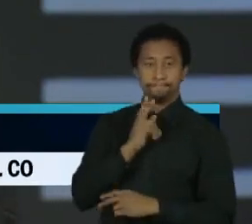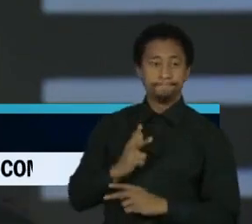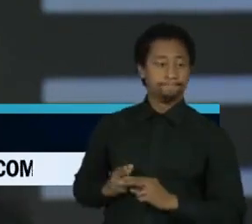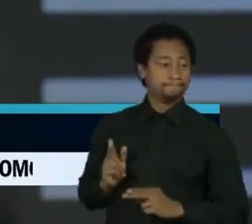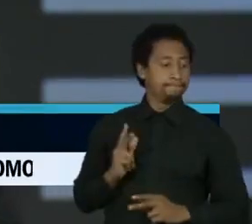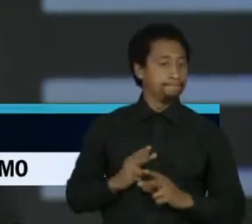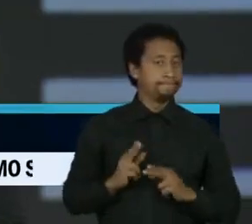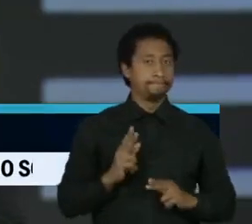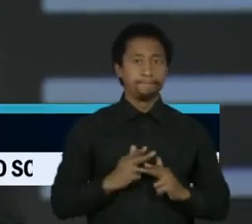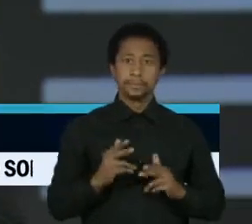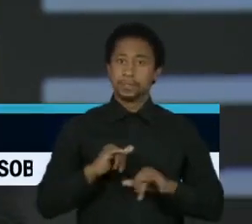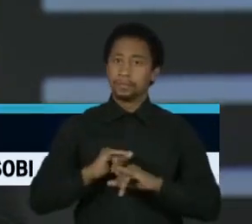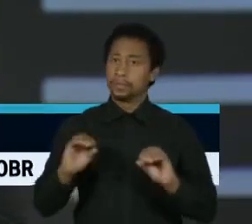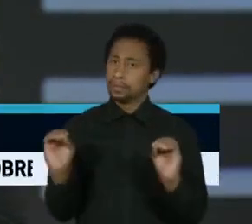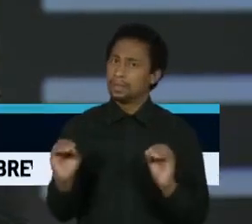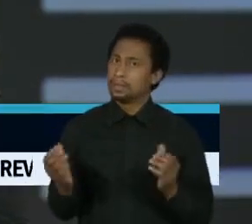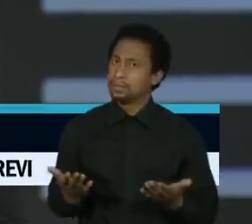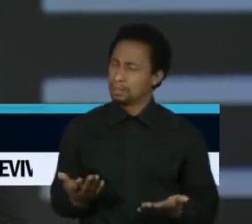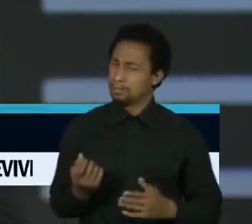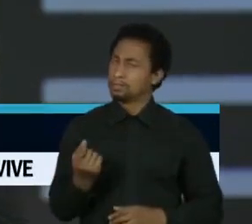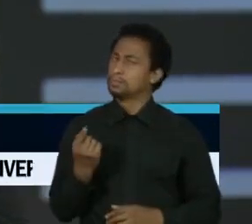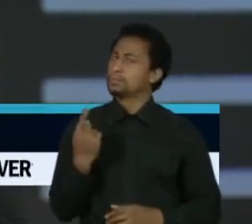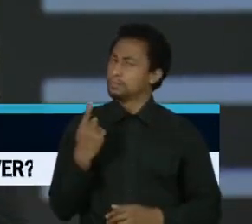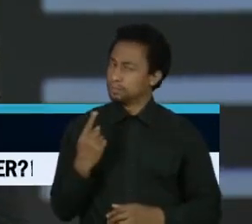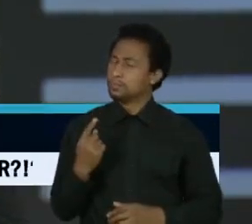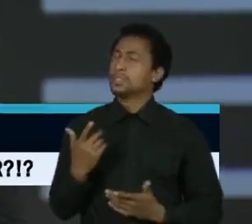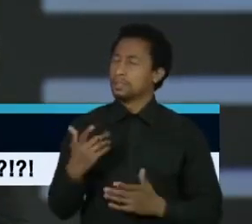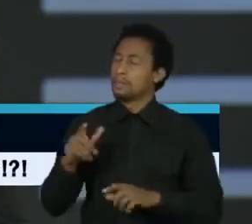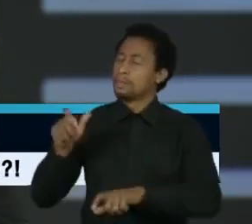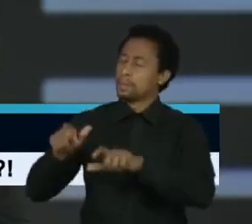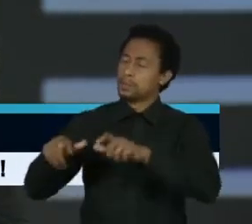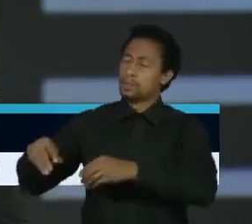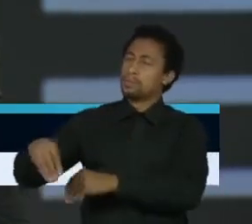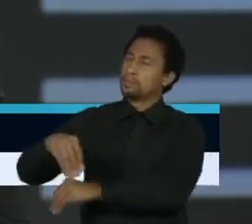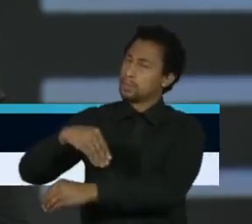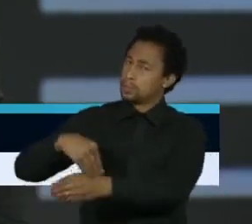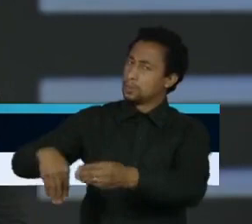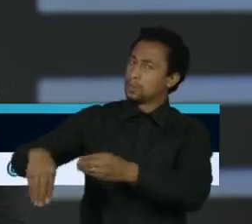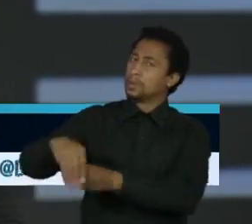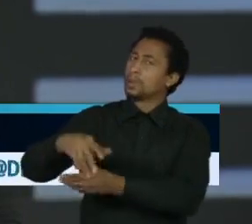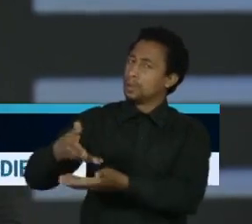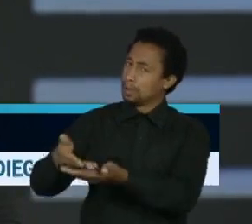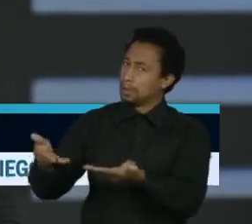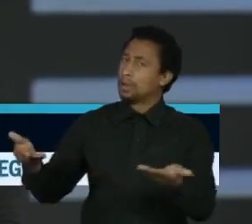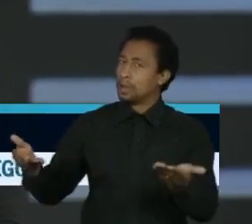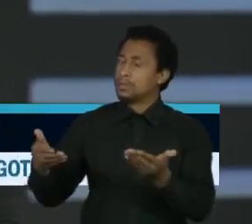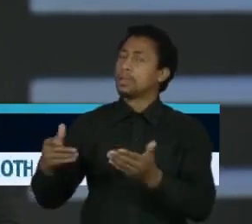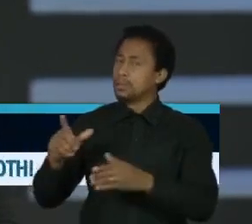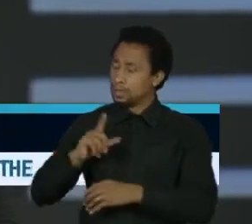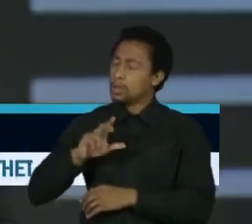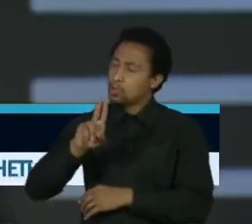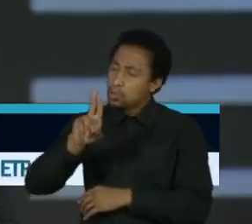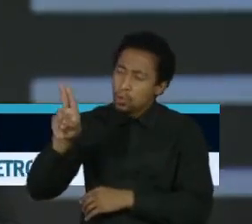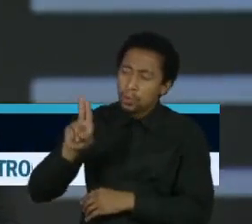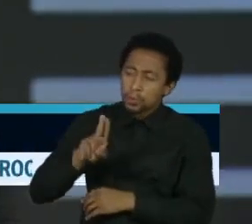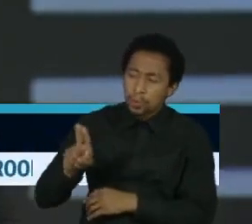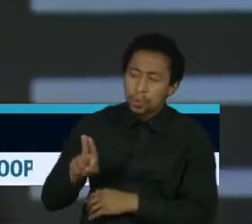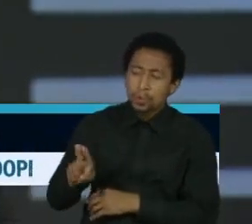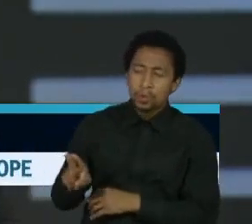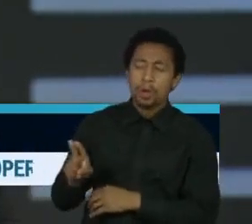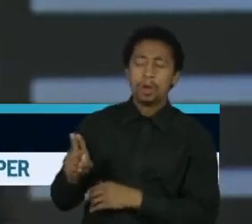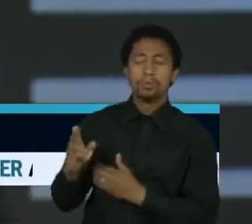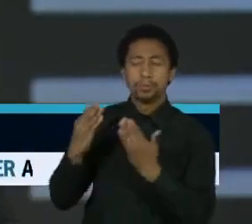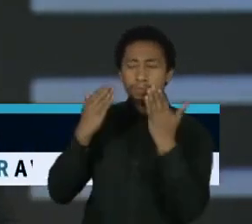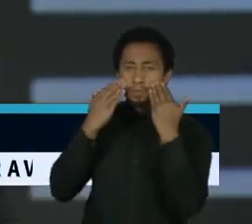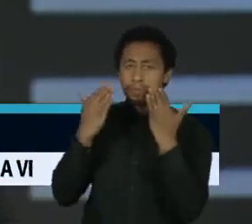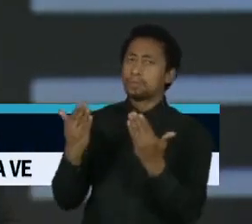do caso que tem digitais de muita gente poderosa e digitais claras ali, inequívocas, de que